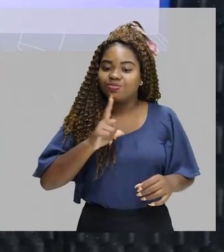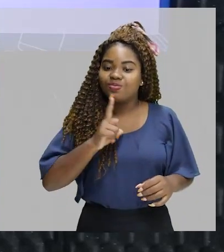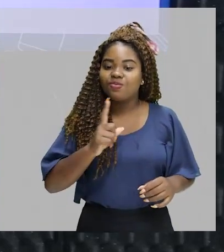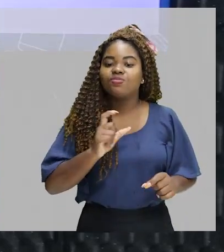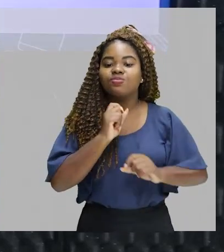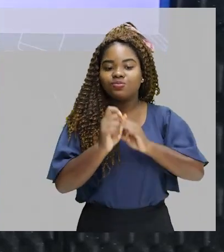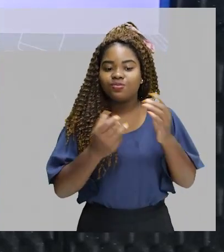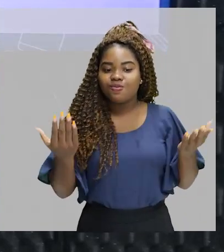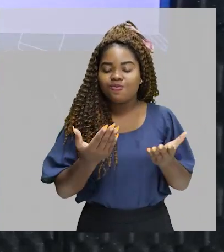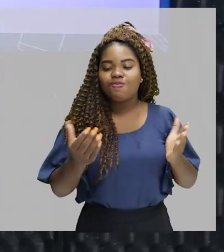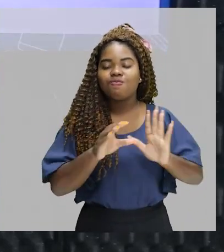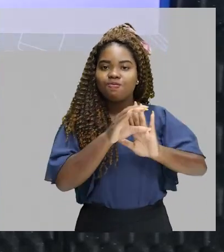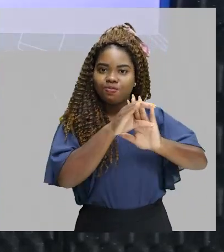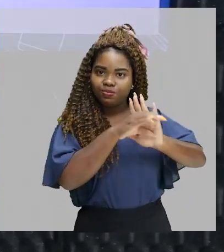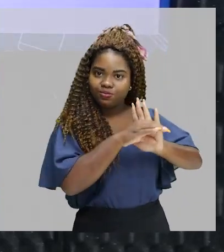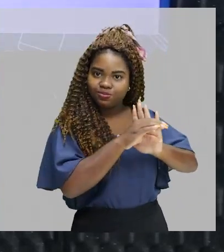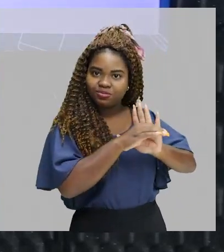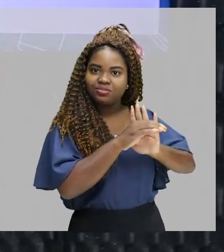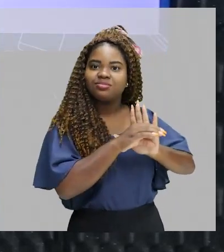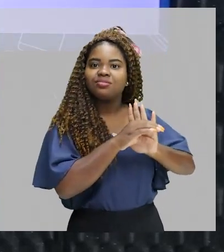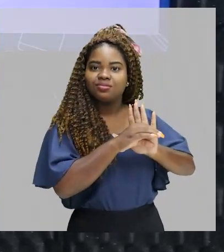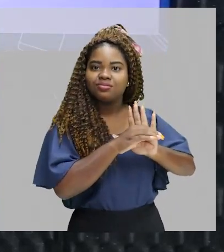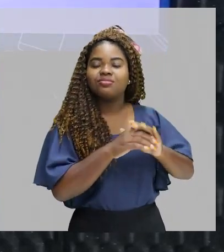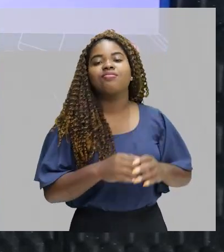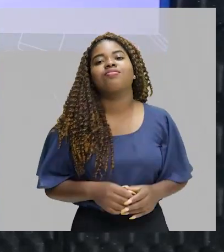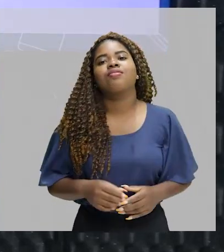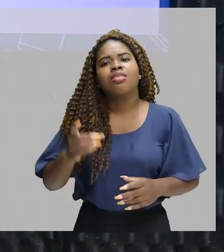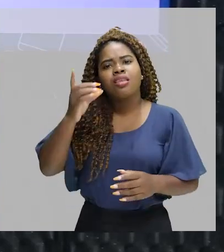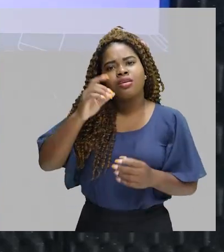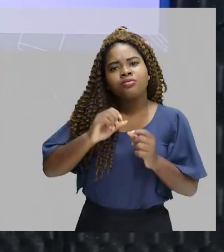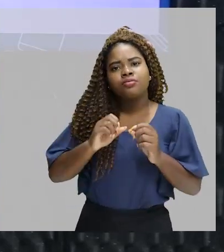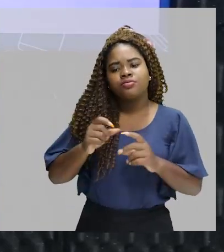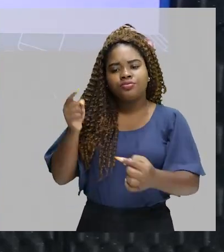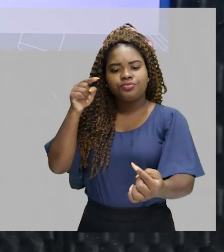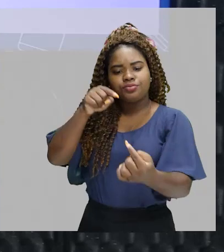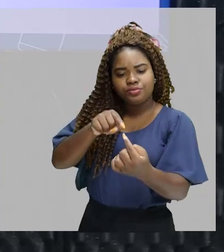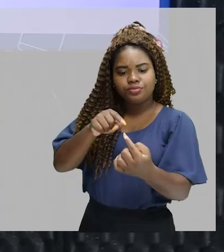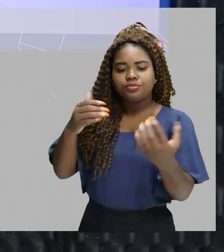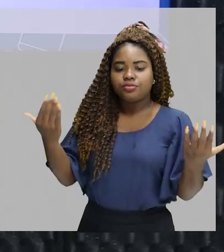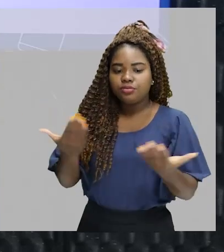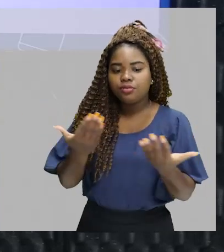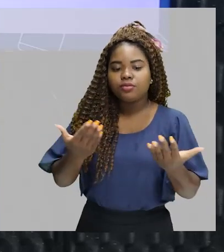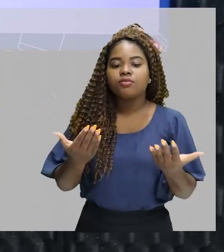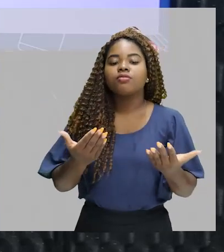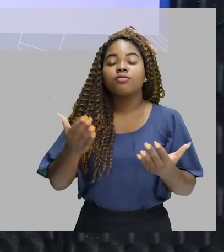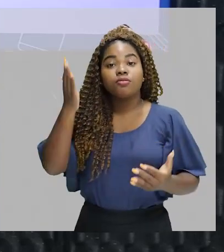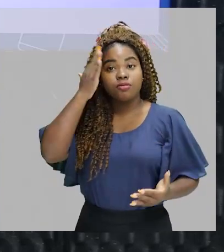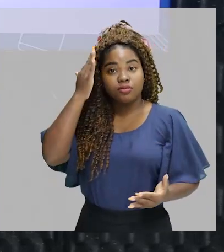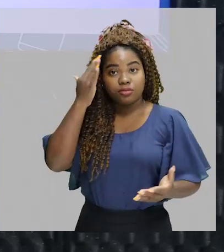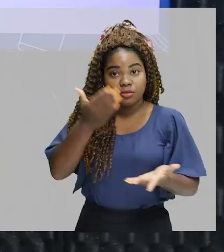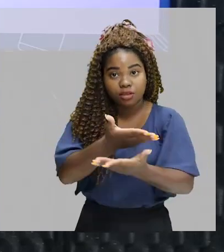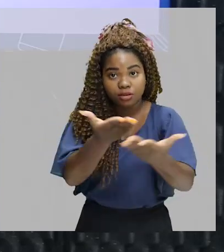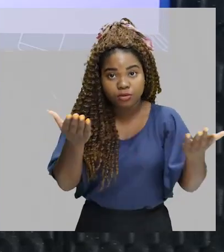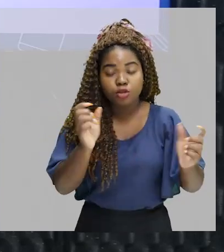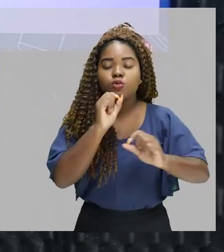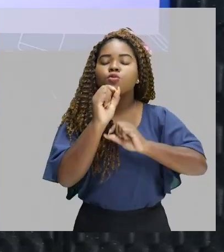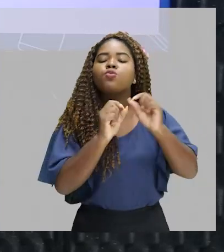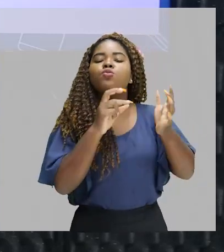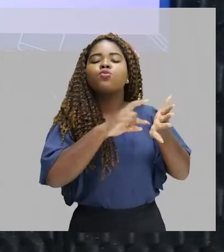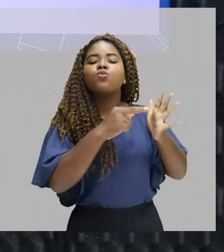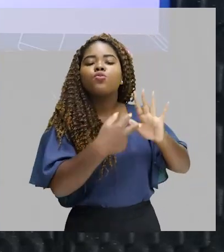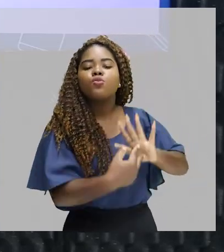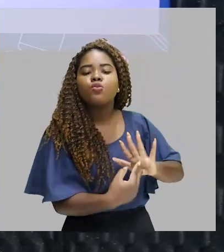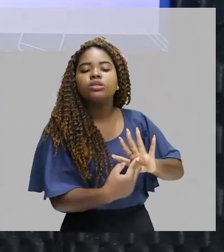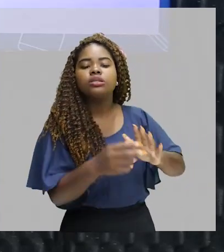seja, a ideia dessa aula aqui é te fazer entender o que significa tanto o racismo quanto a etnia e